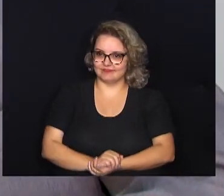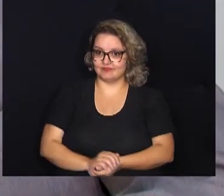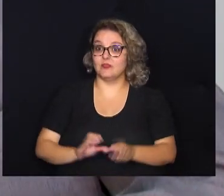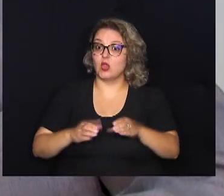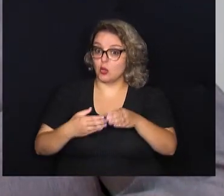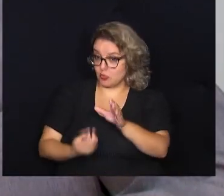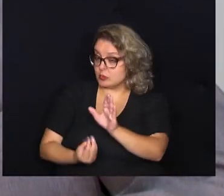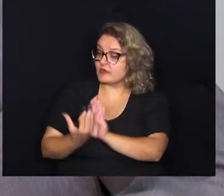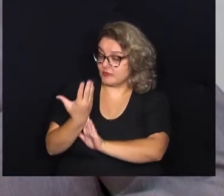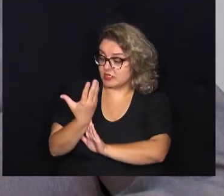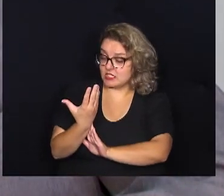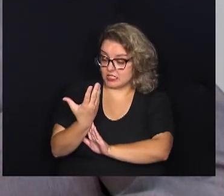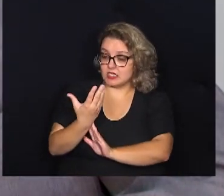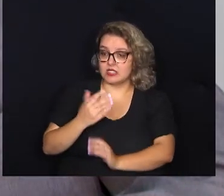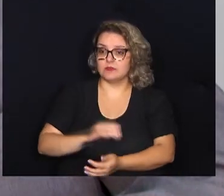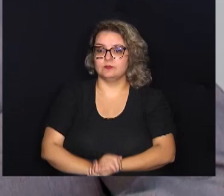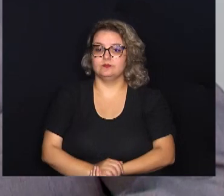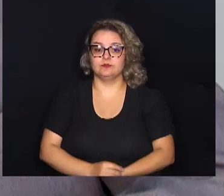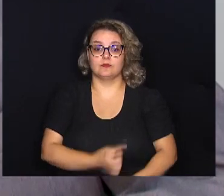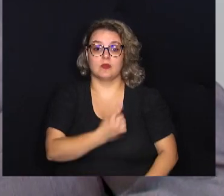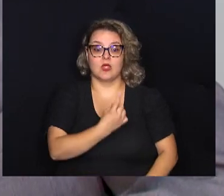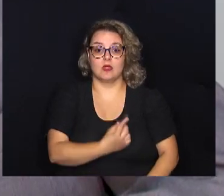criado, em